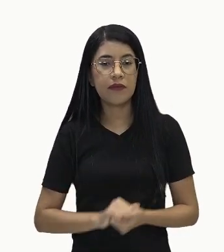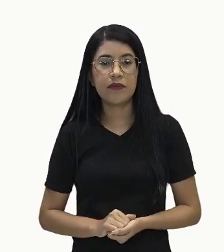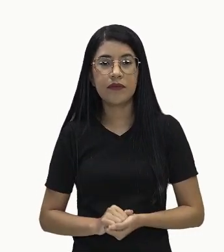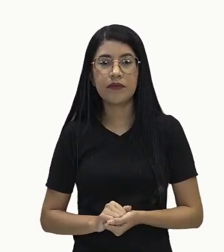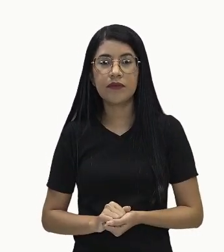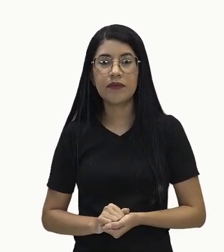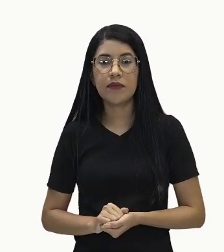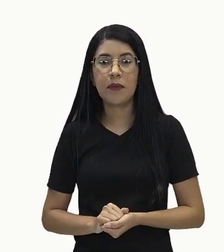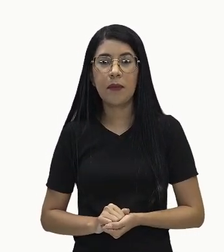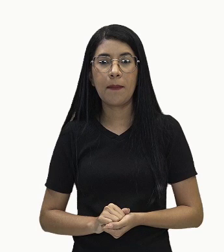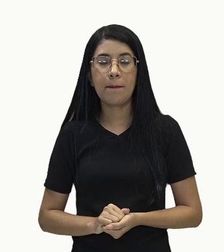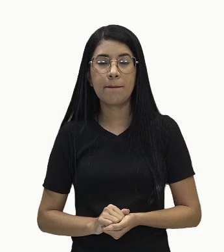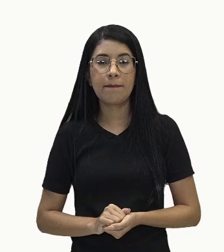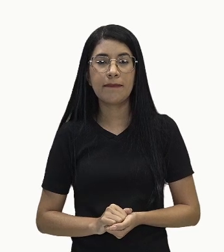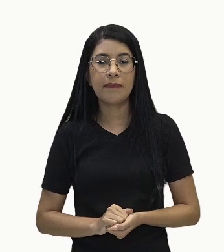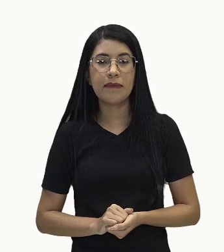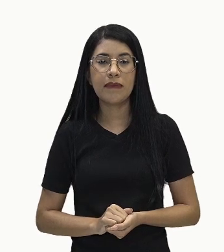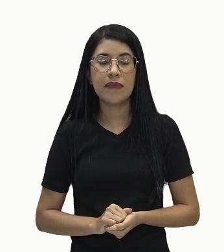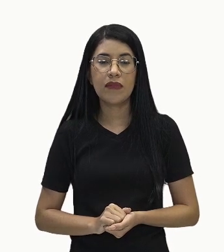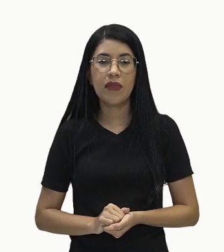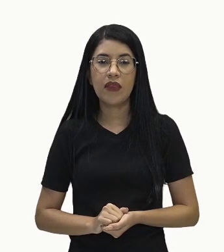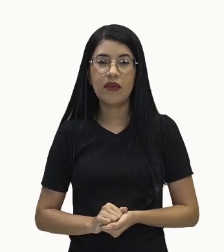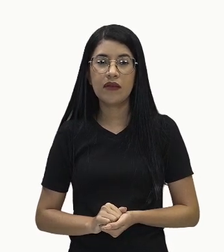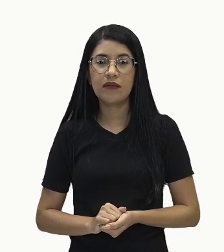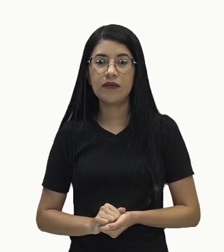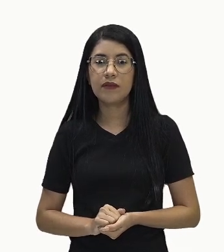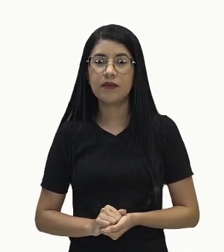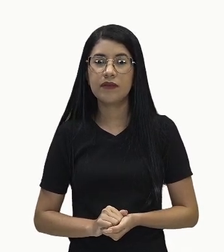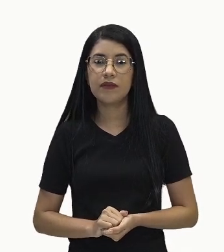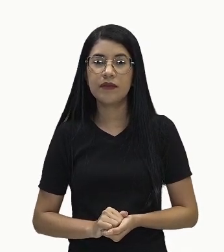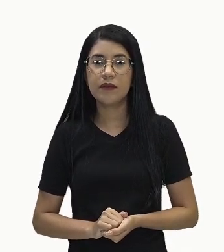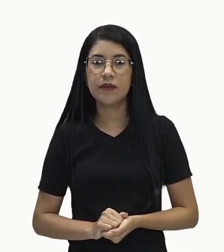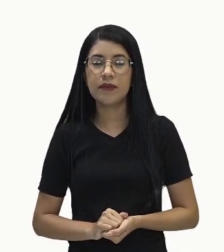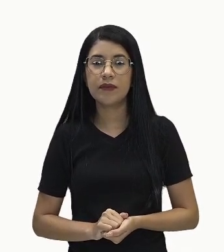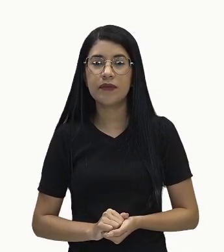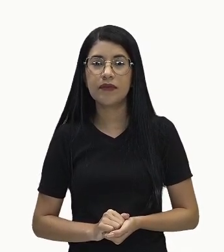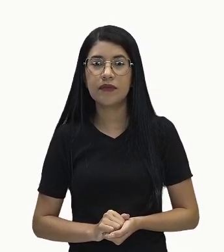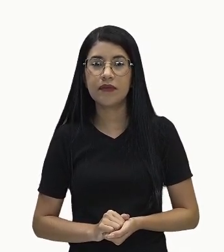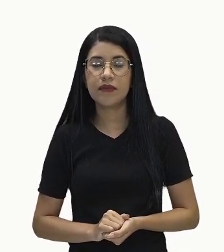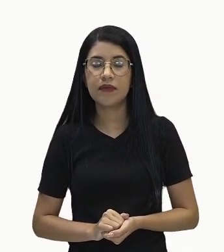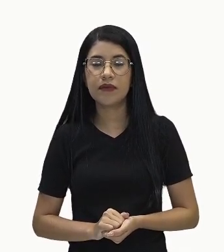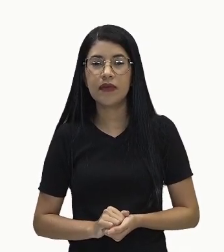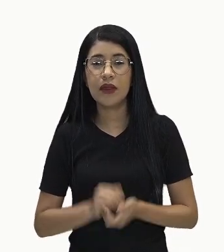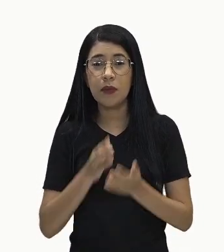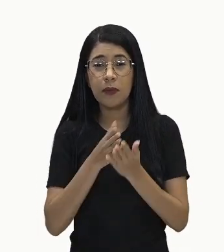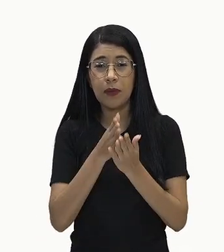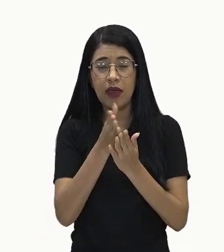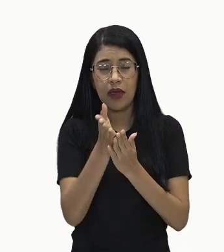desvio padrão dentro daquele quadro lá que foi estabelecido? Bem,